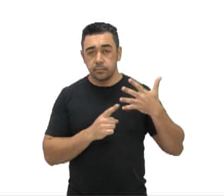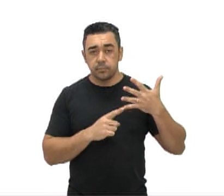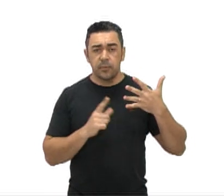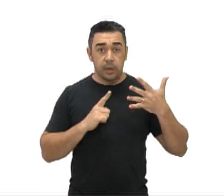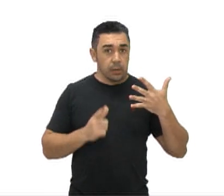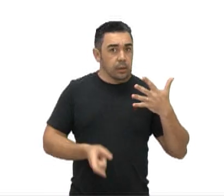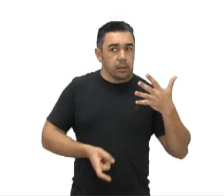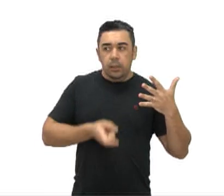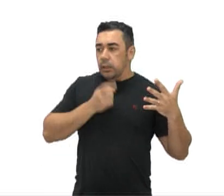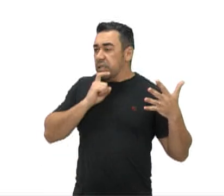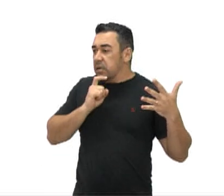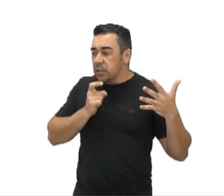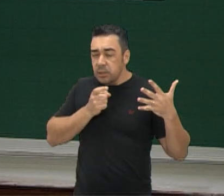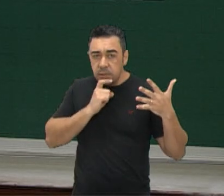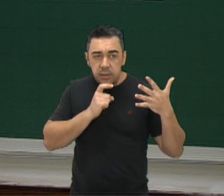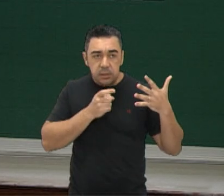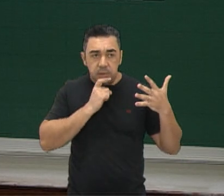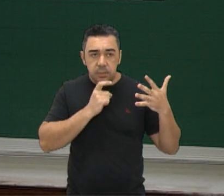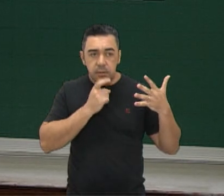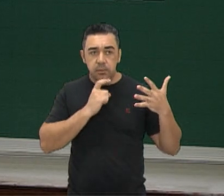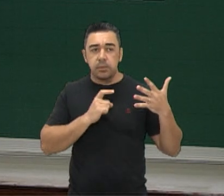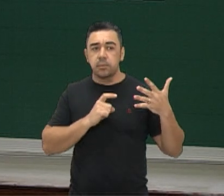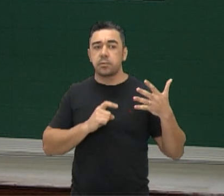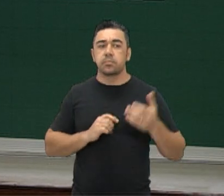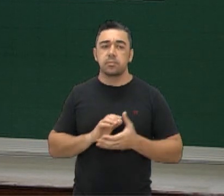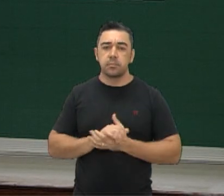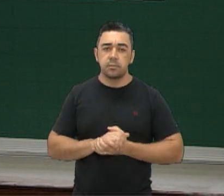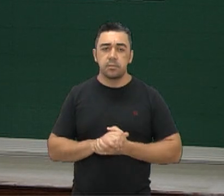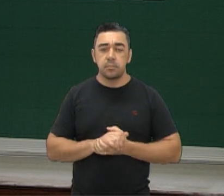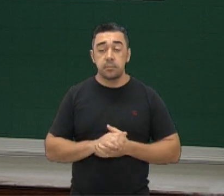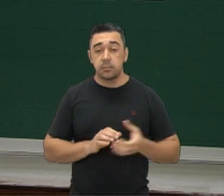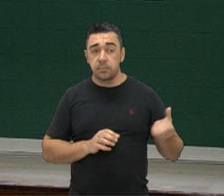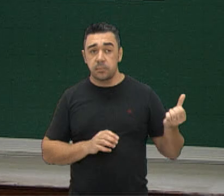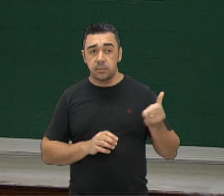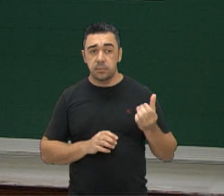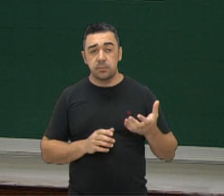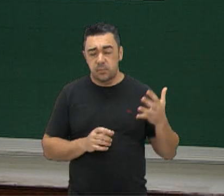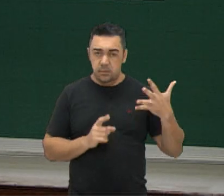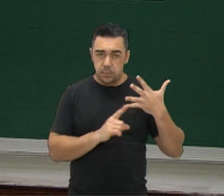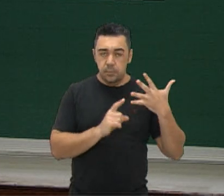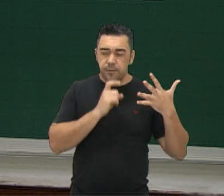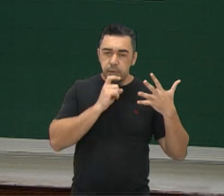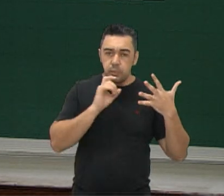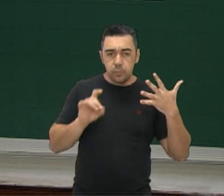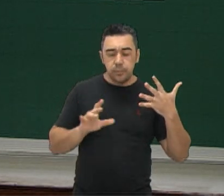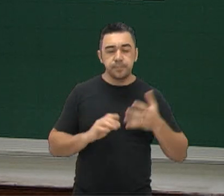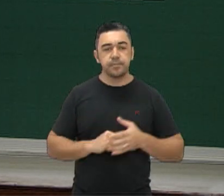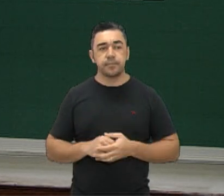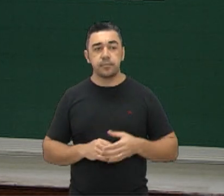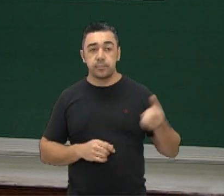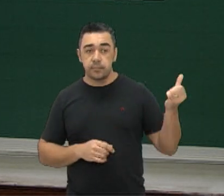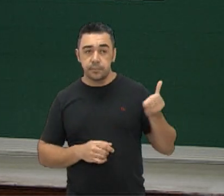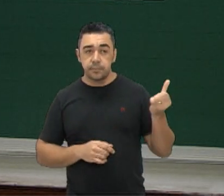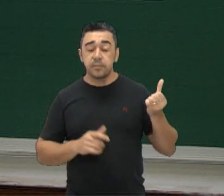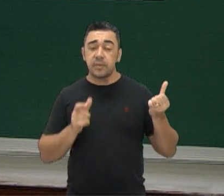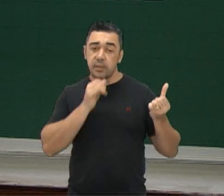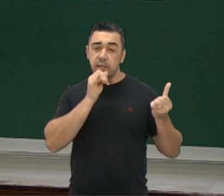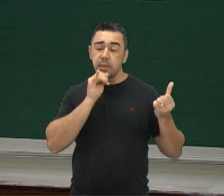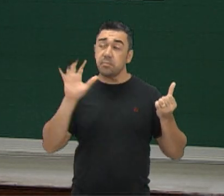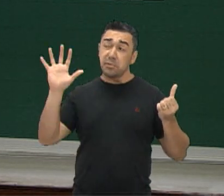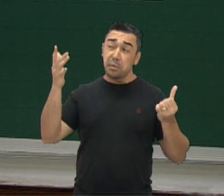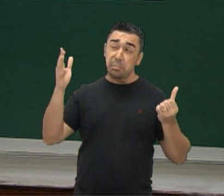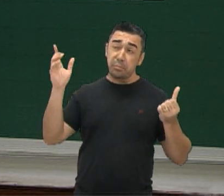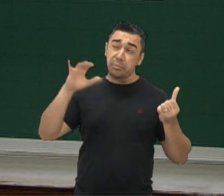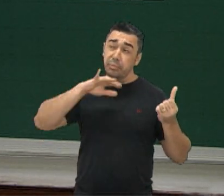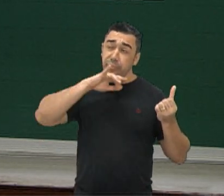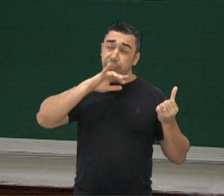mucho frio, agora para expressar frio, né? Hace mucho frio ou hace frio solamente, né? El tempo está malo,